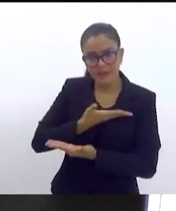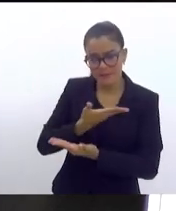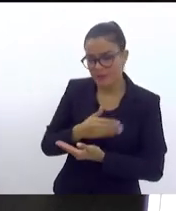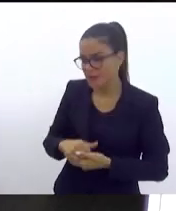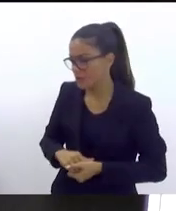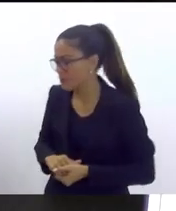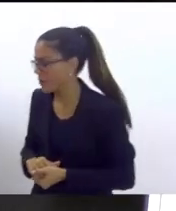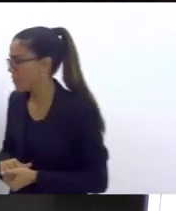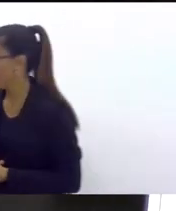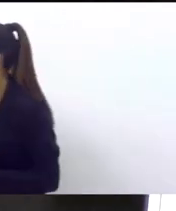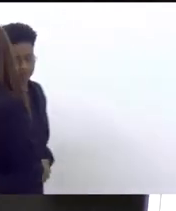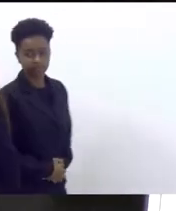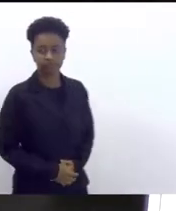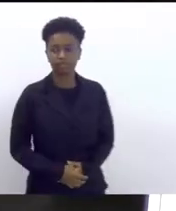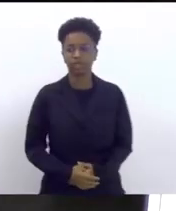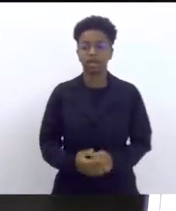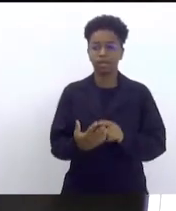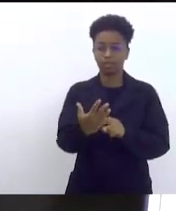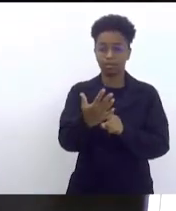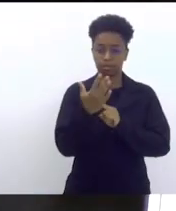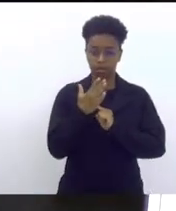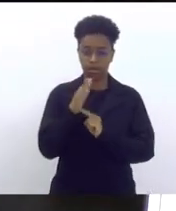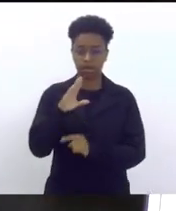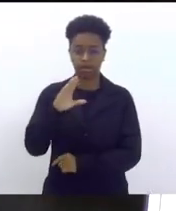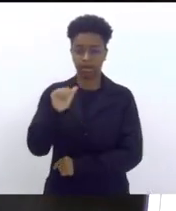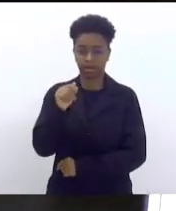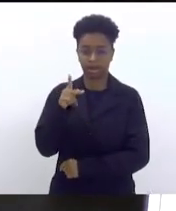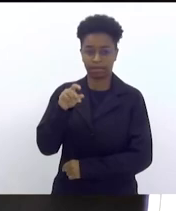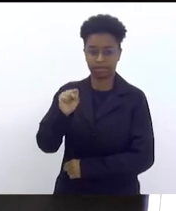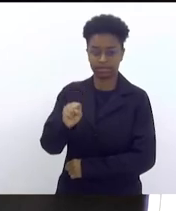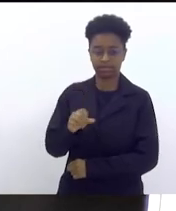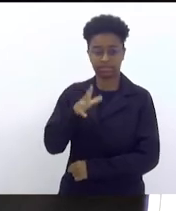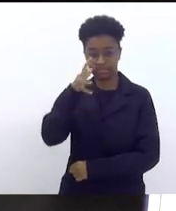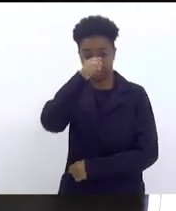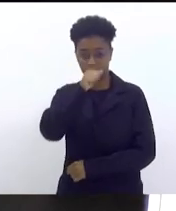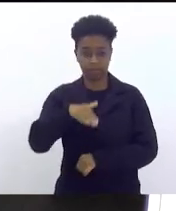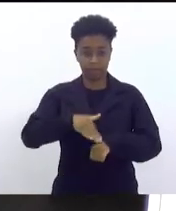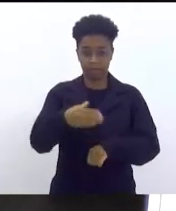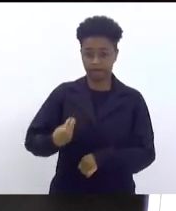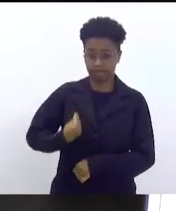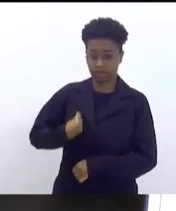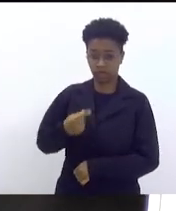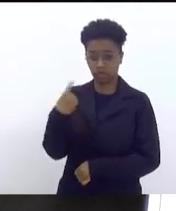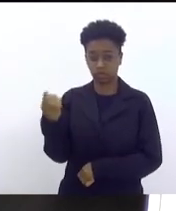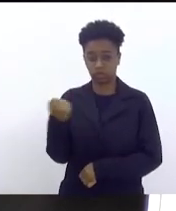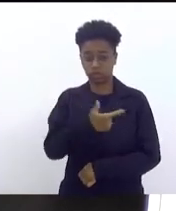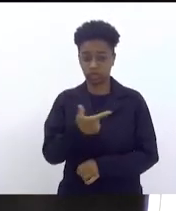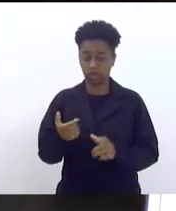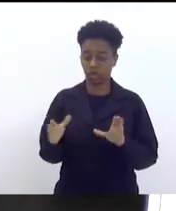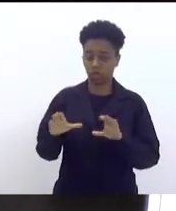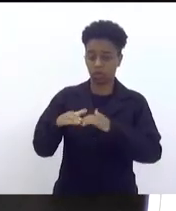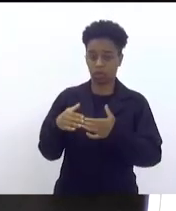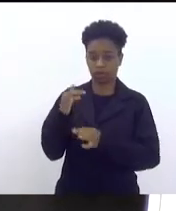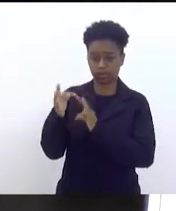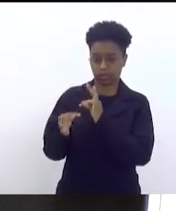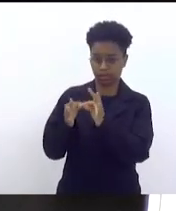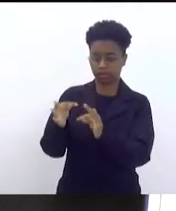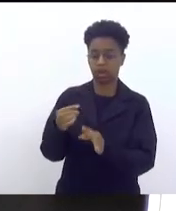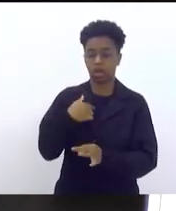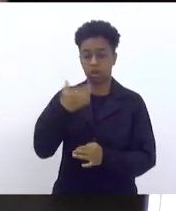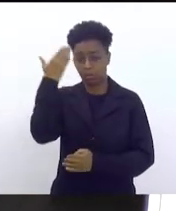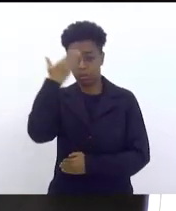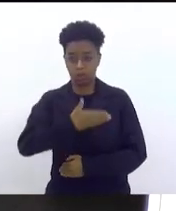me mostre que um cap salva mais vida que o candidato terapêutica e eu vou provar para ele para qualquer um que